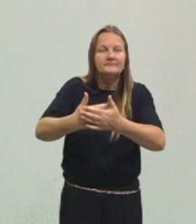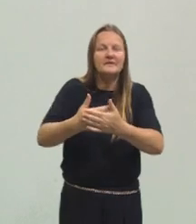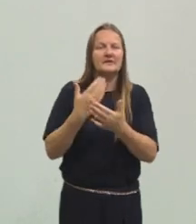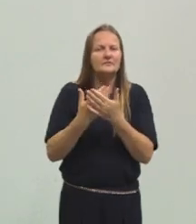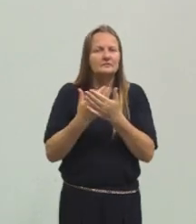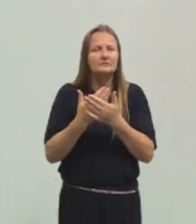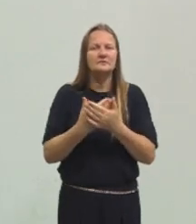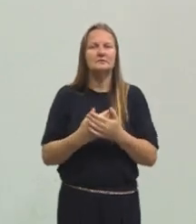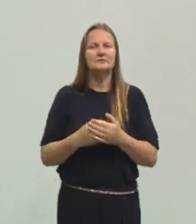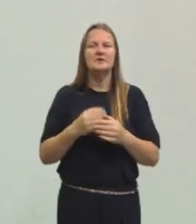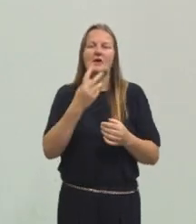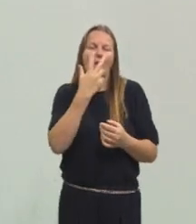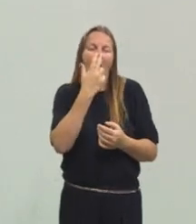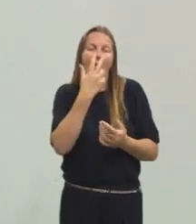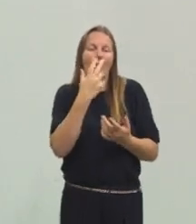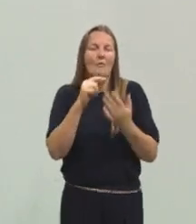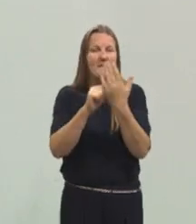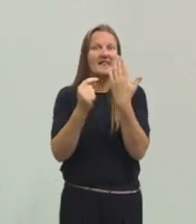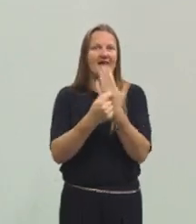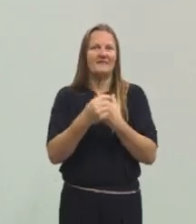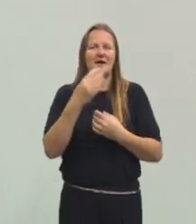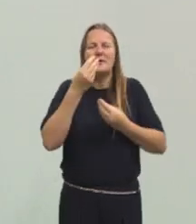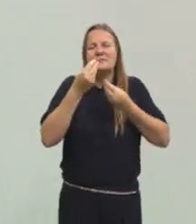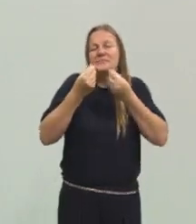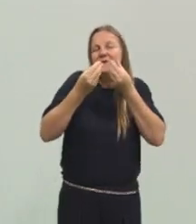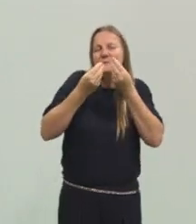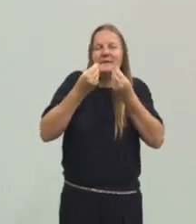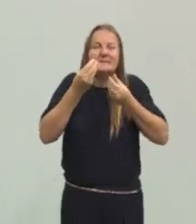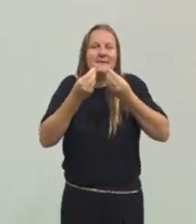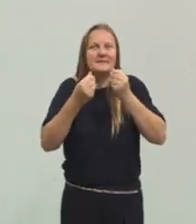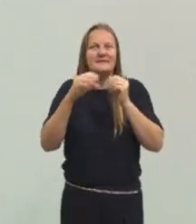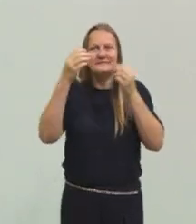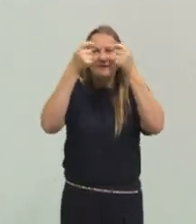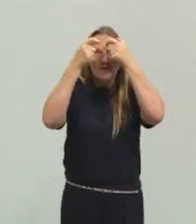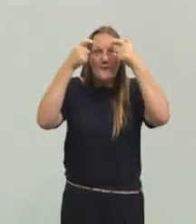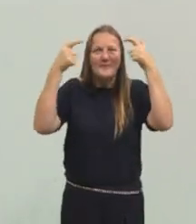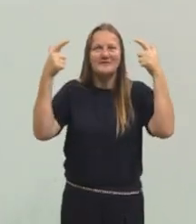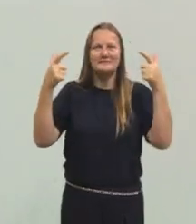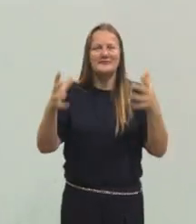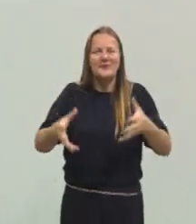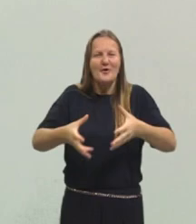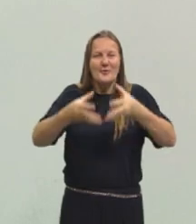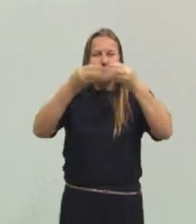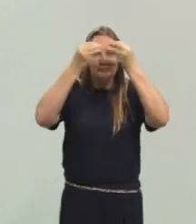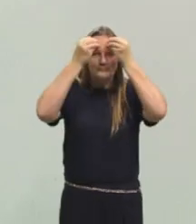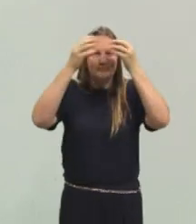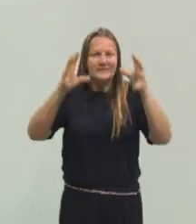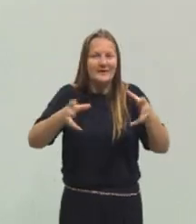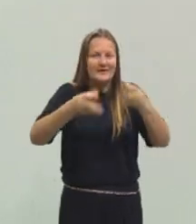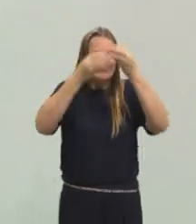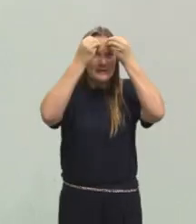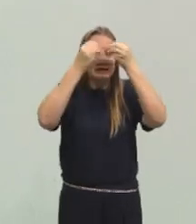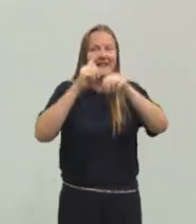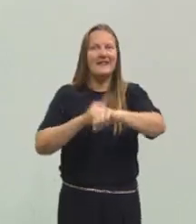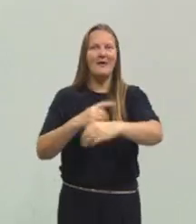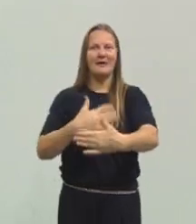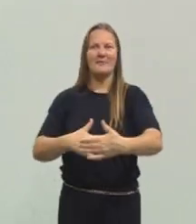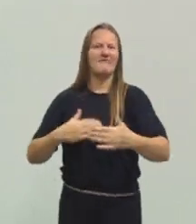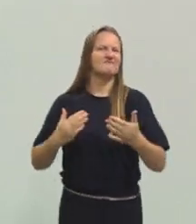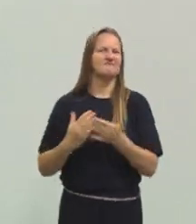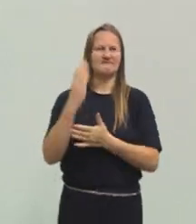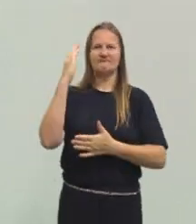nós temos que degustando o conhecimento né aprendendo absorvendo o conhecimento para depois mandar bem né Se não